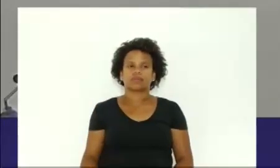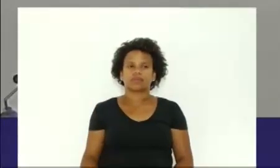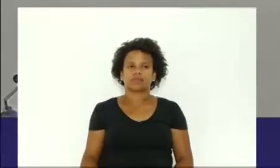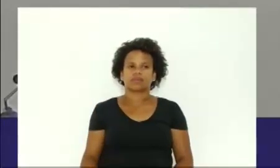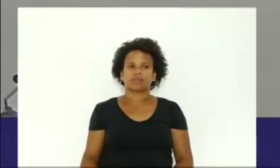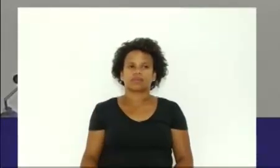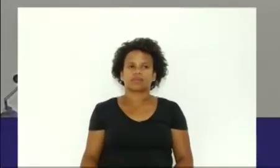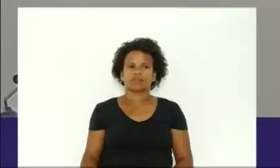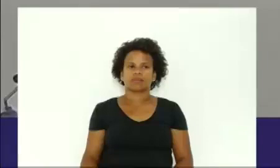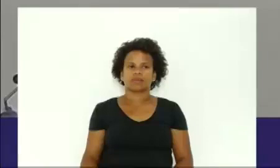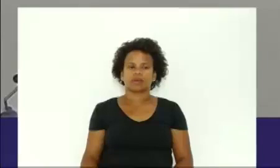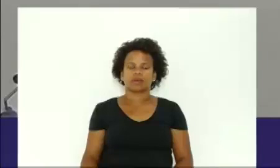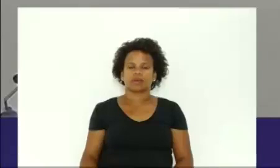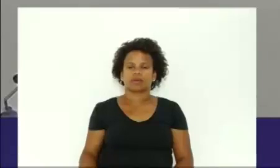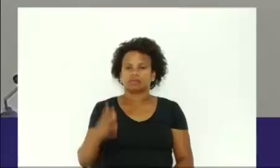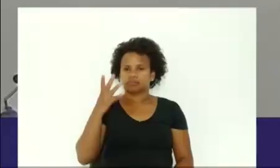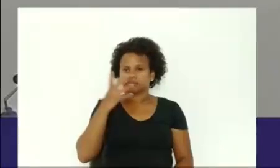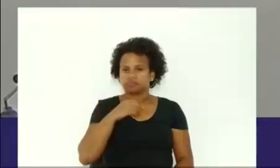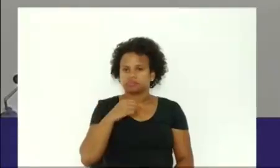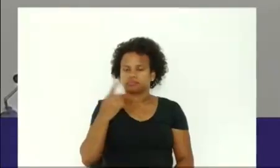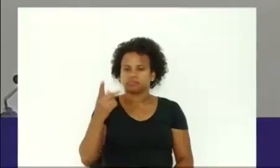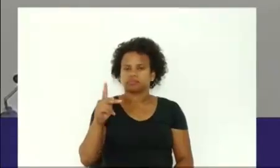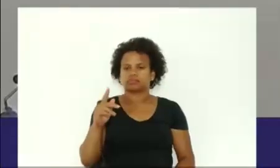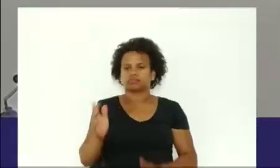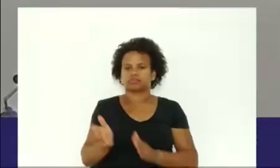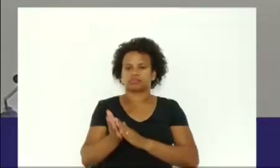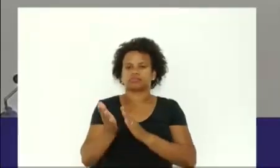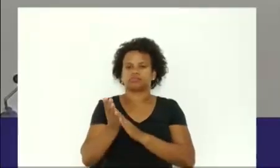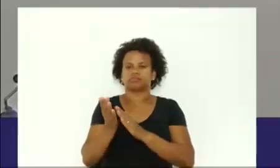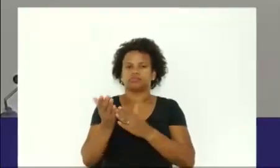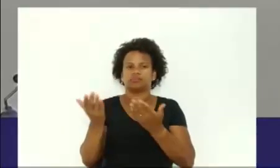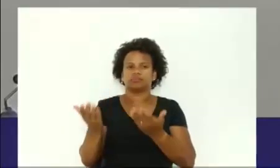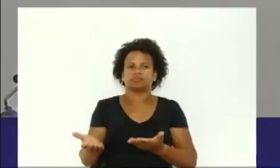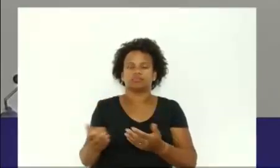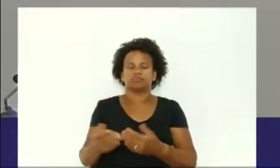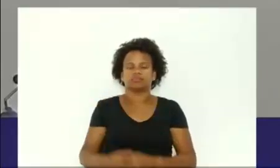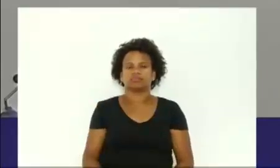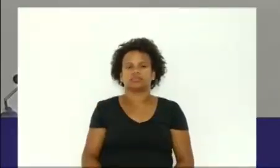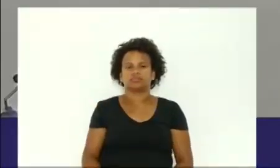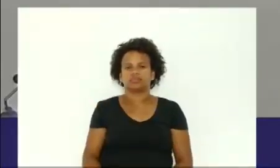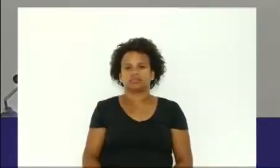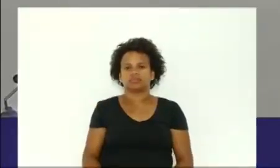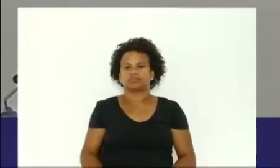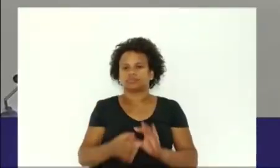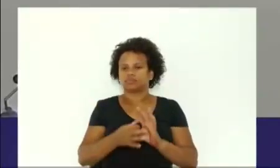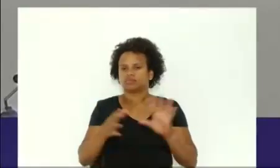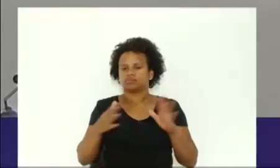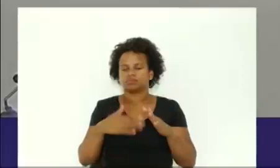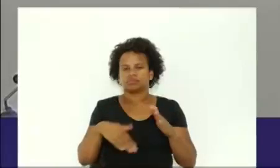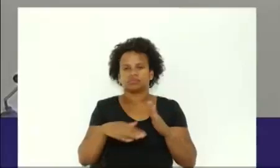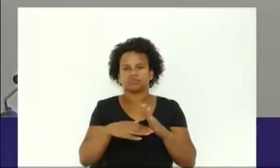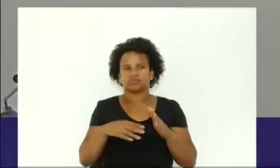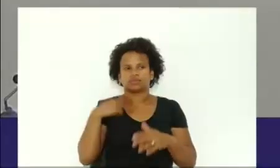muito bonito da sua parte fazer essa homenagem para ela. É, está à disposição de todos os vereadores.